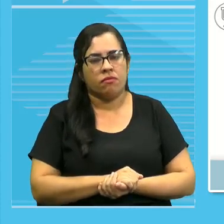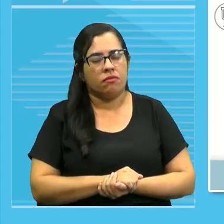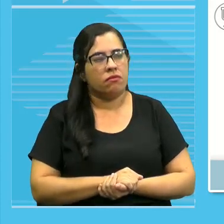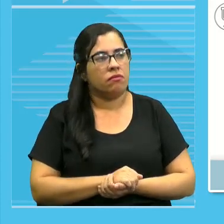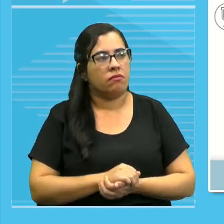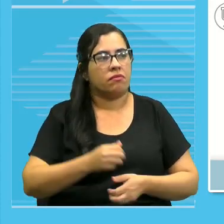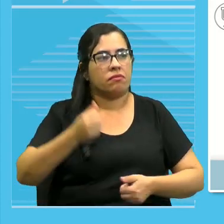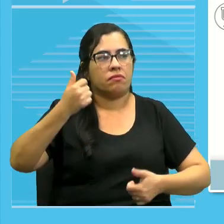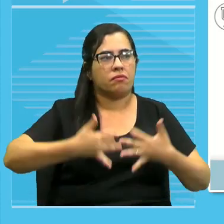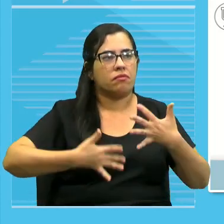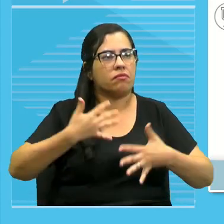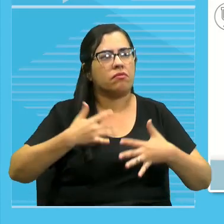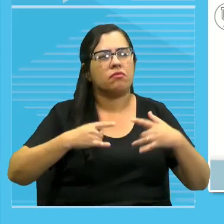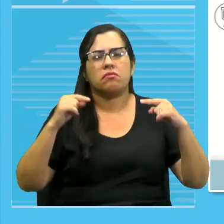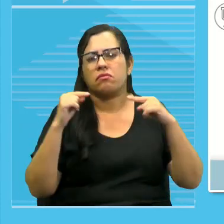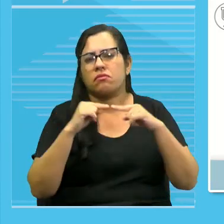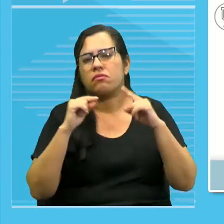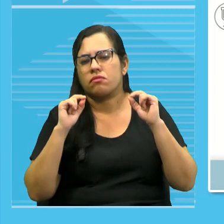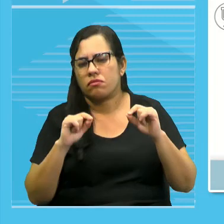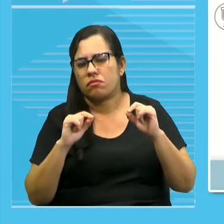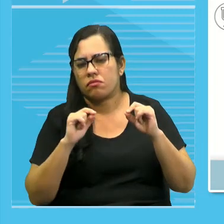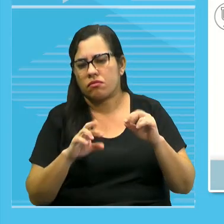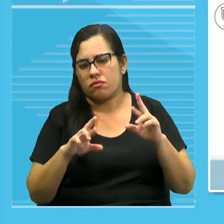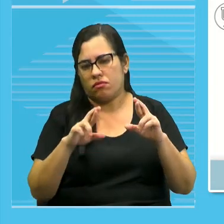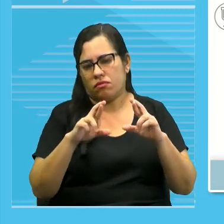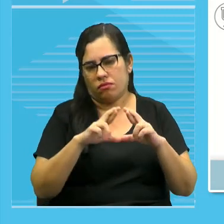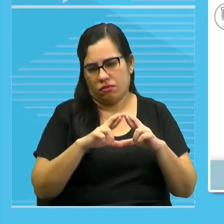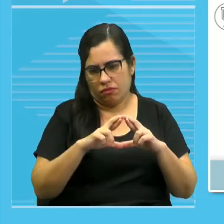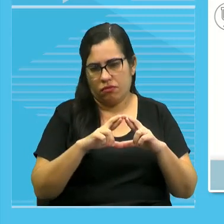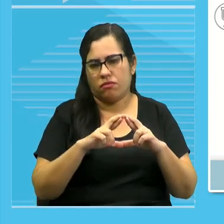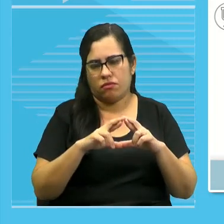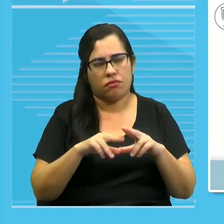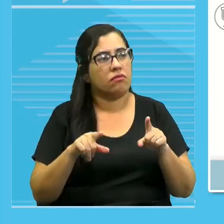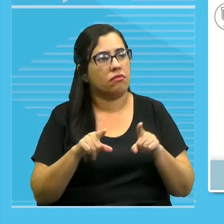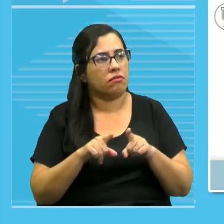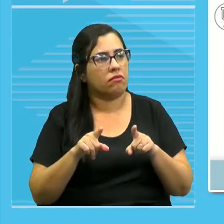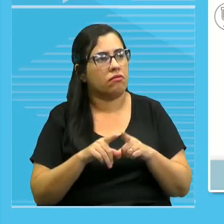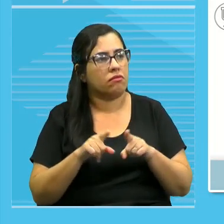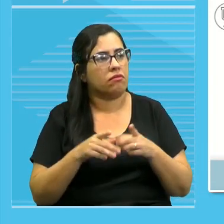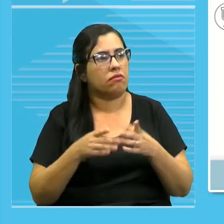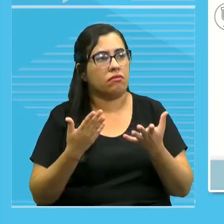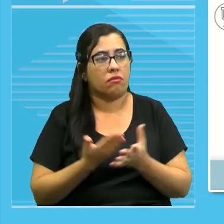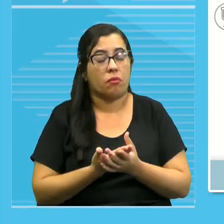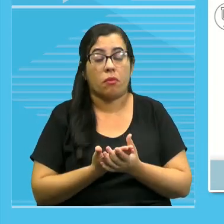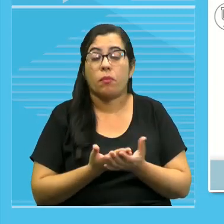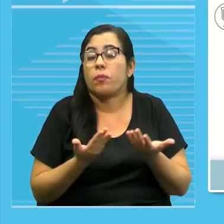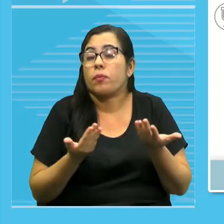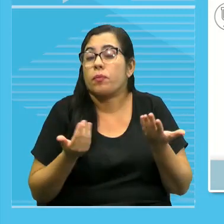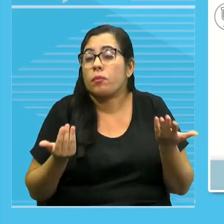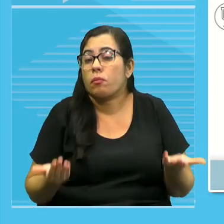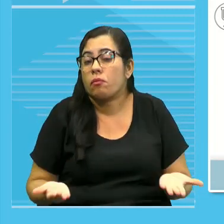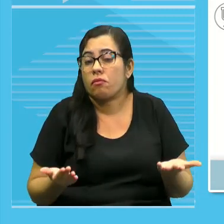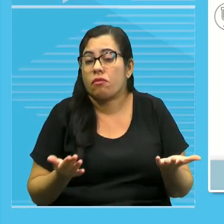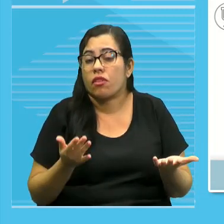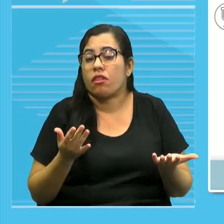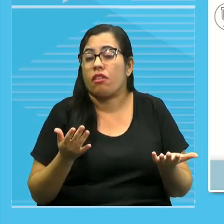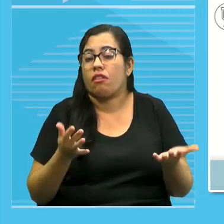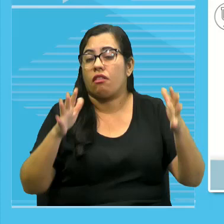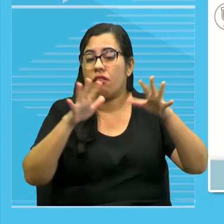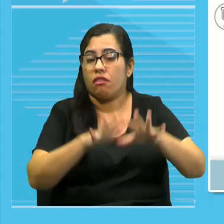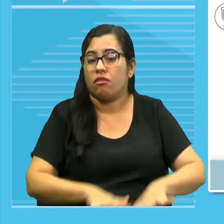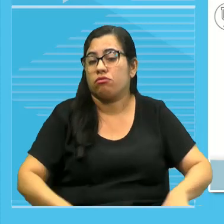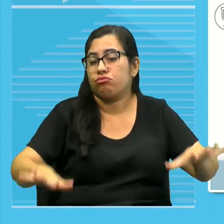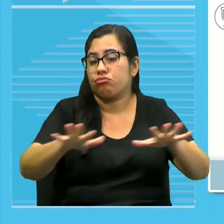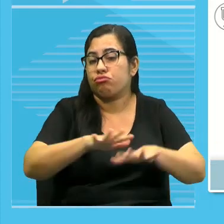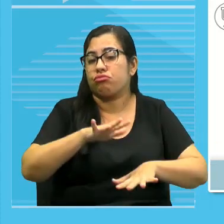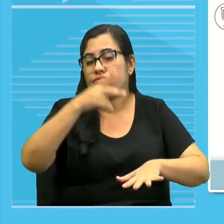falar sobre o que é que vem a ser reciclagem fala da opinião reciclar é sinônimo